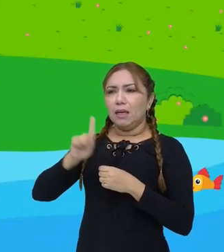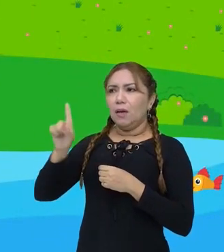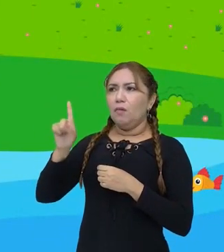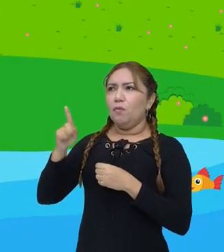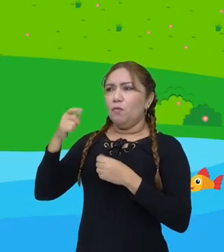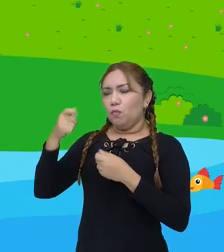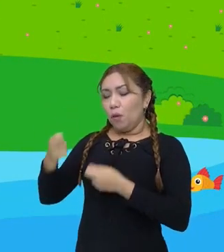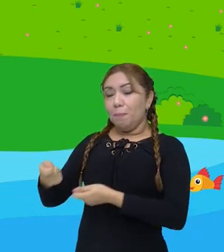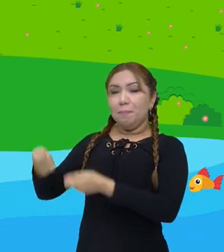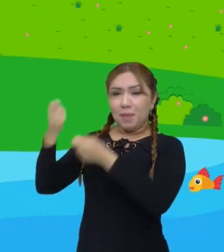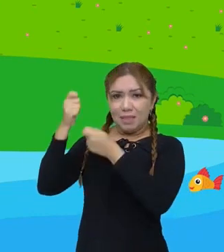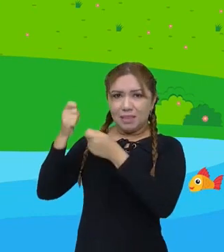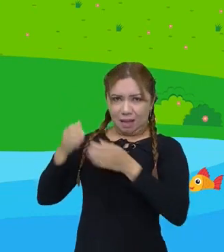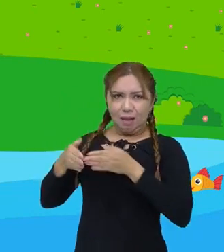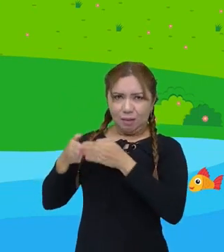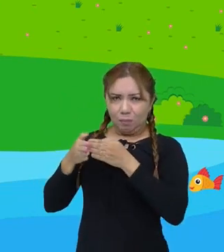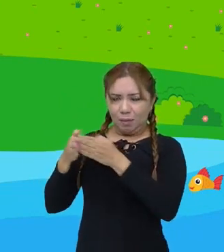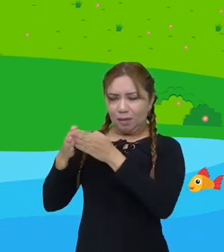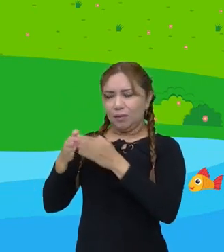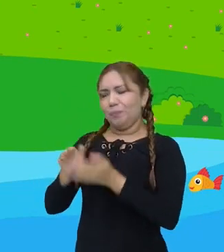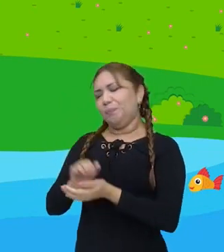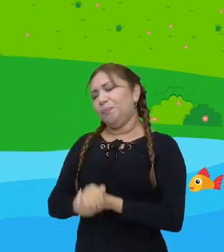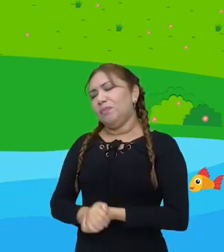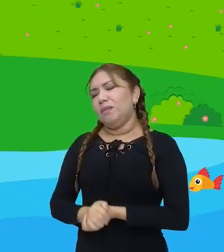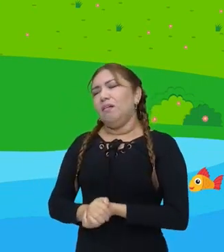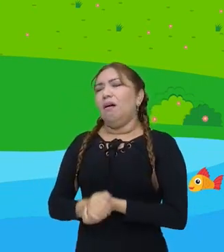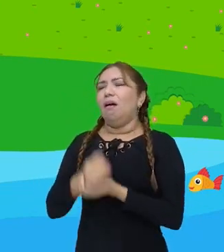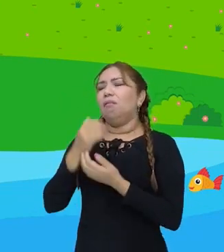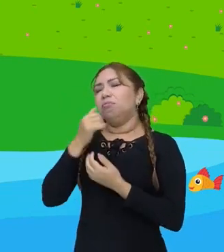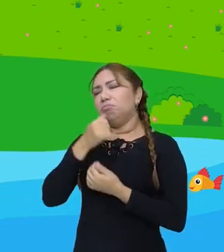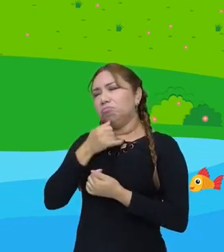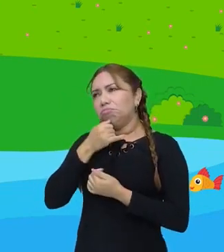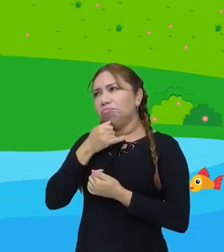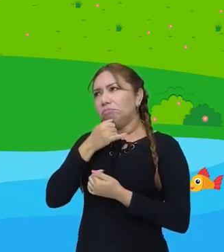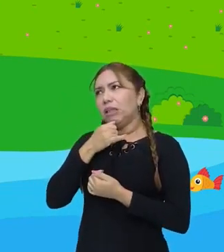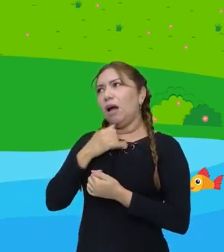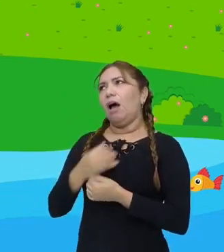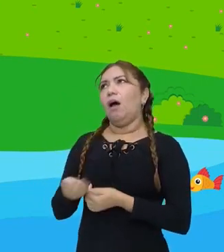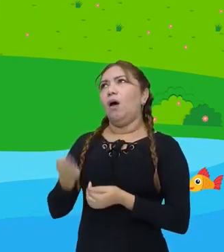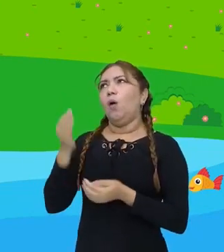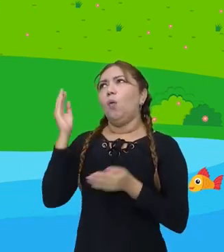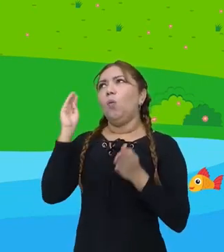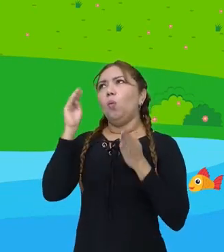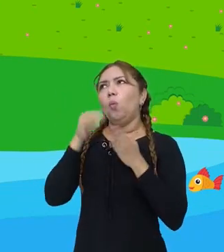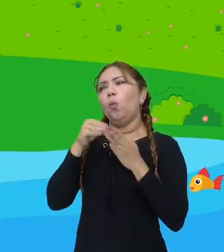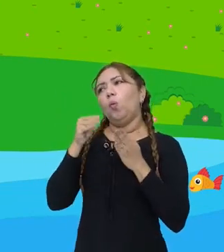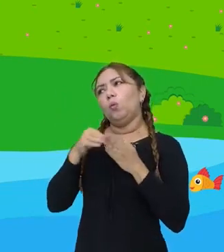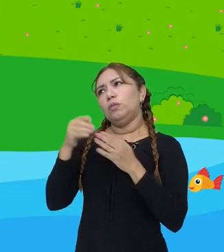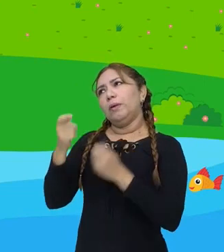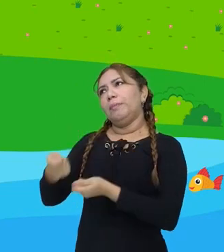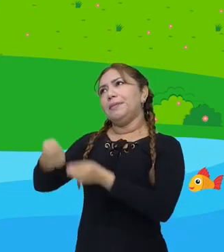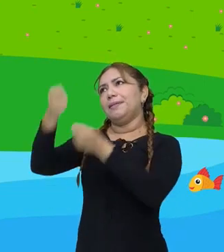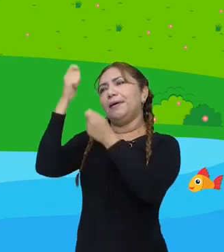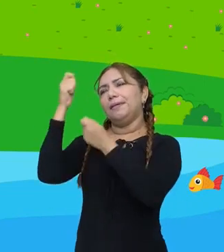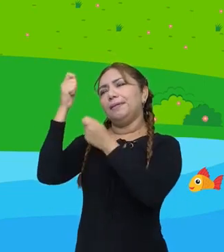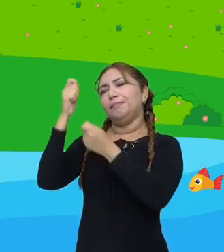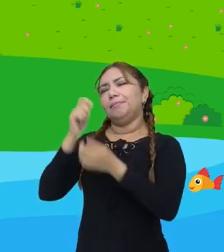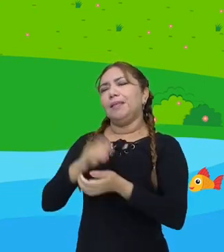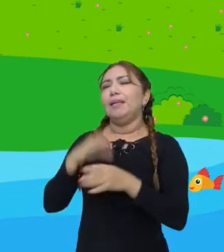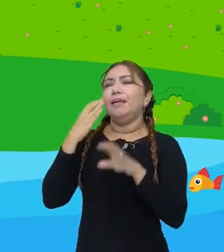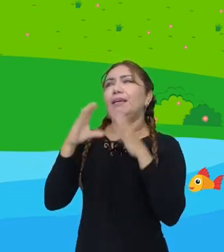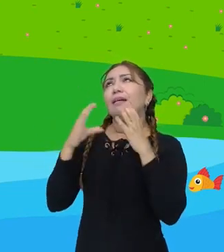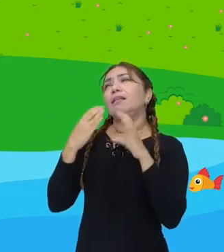para pescar, sabendo que faria sua última pescaria e, é claro, cantando a sua